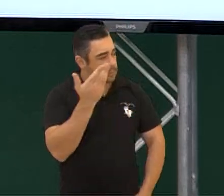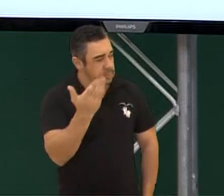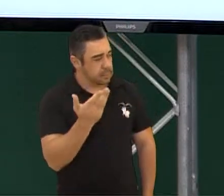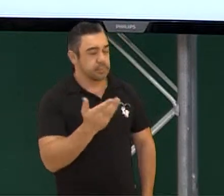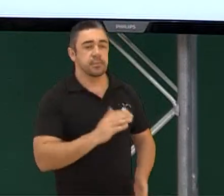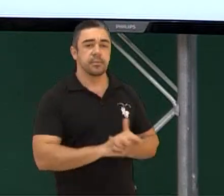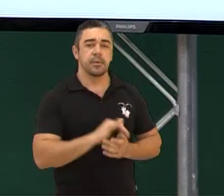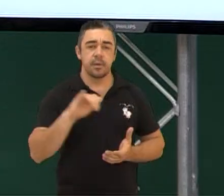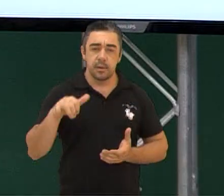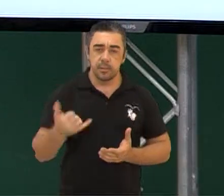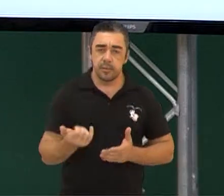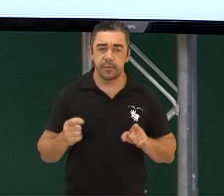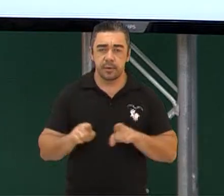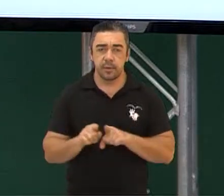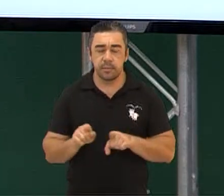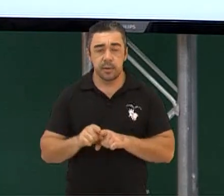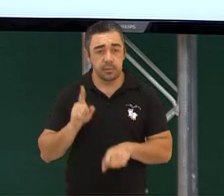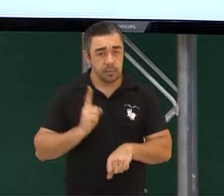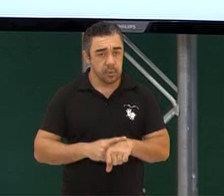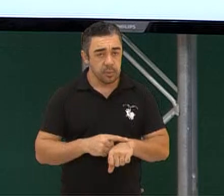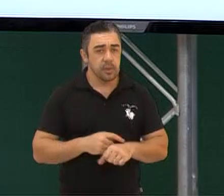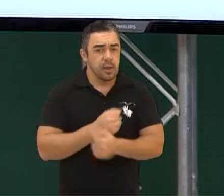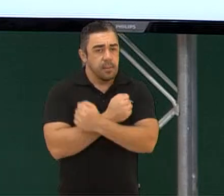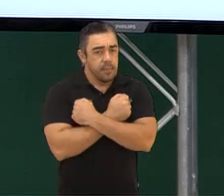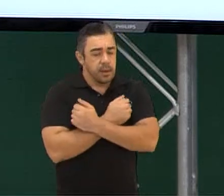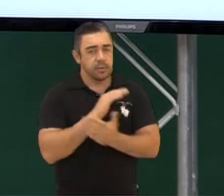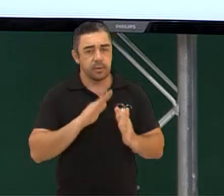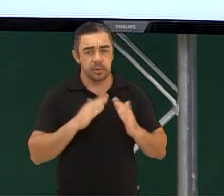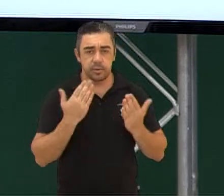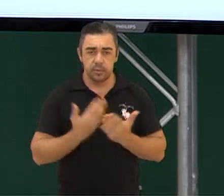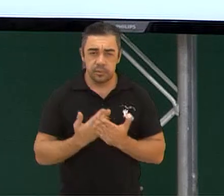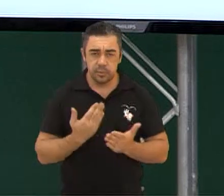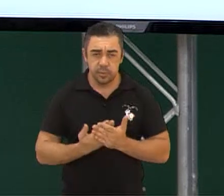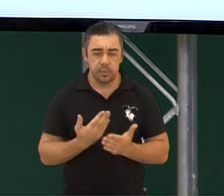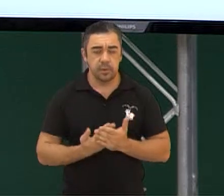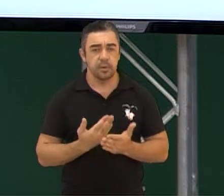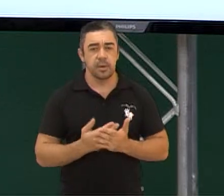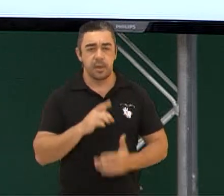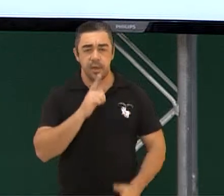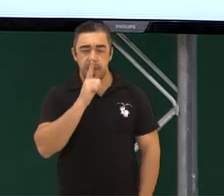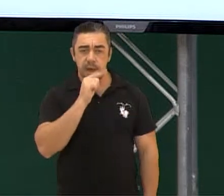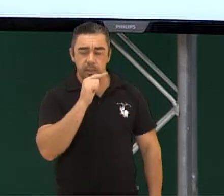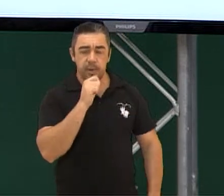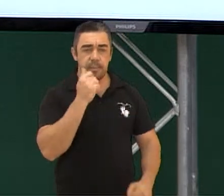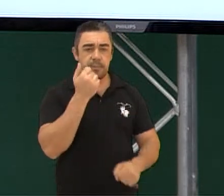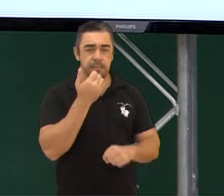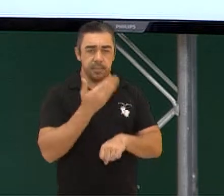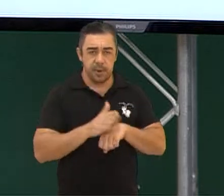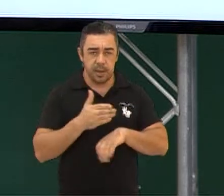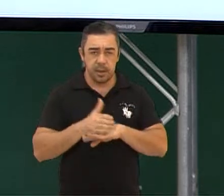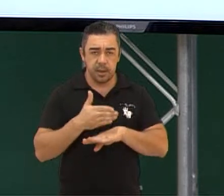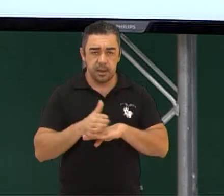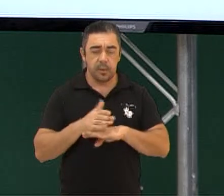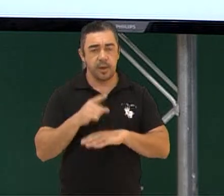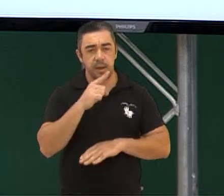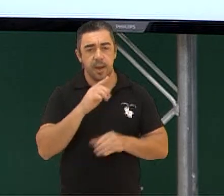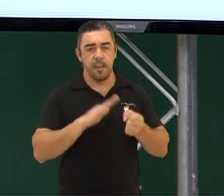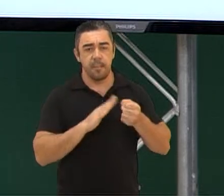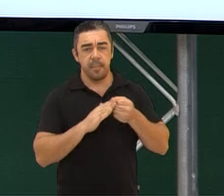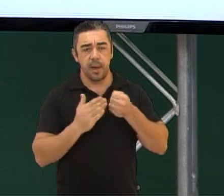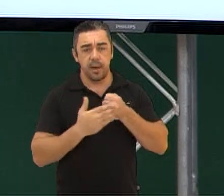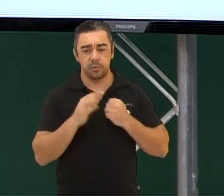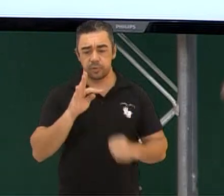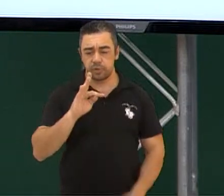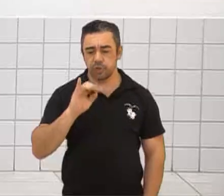também eu queria aproveitar, então, esse momento e mandar um abraço para a Escola de Coração ali, o Colégio Estadual Dona Branca, né, lá no Tingui. Eu mando um abraço, salve para todo mundo que está nos